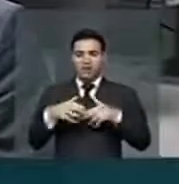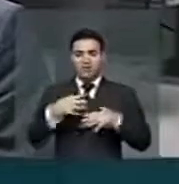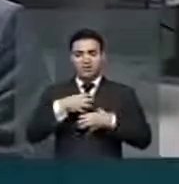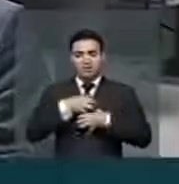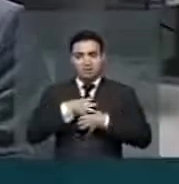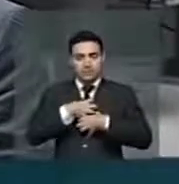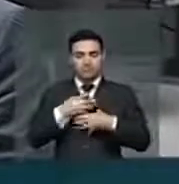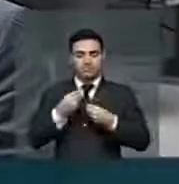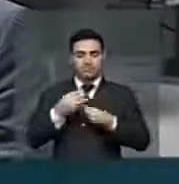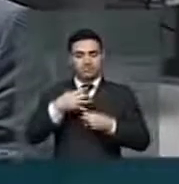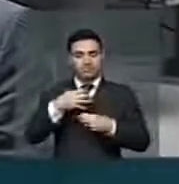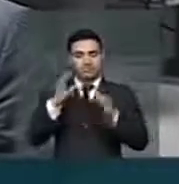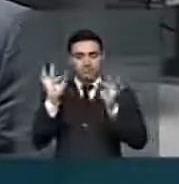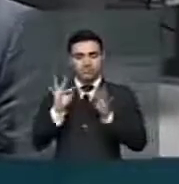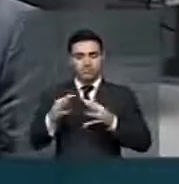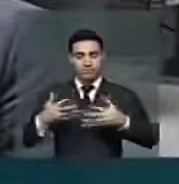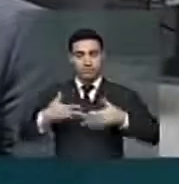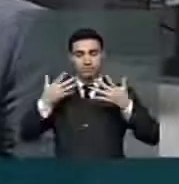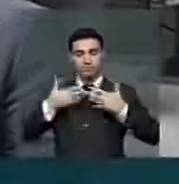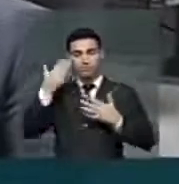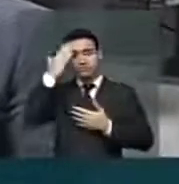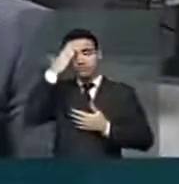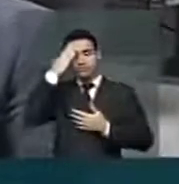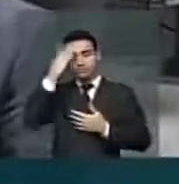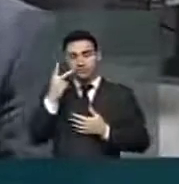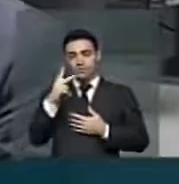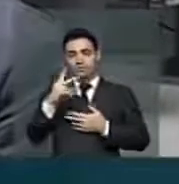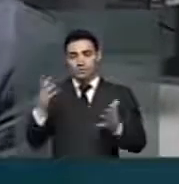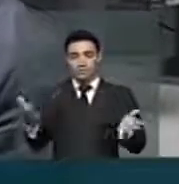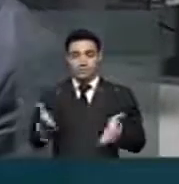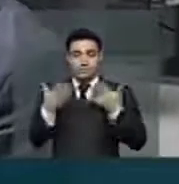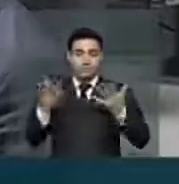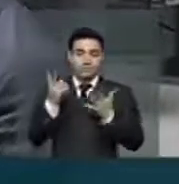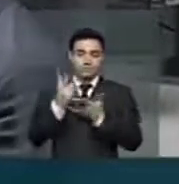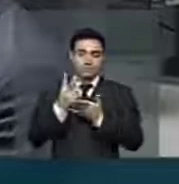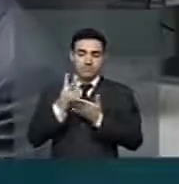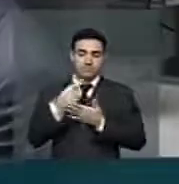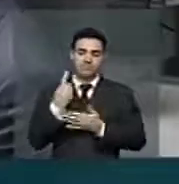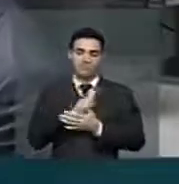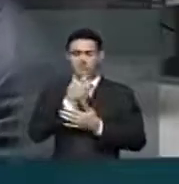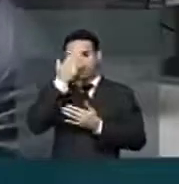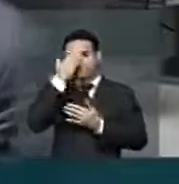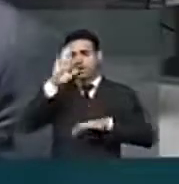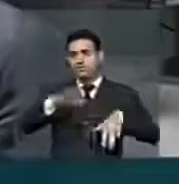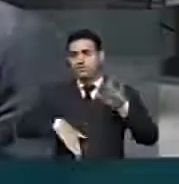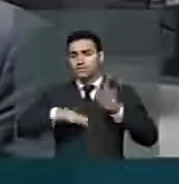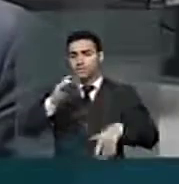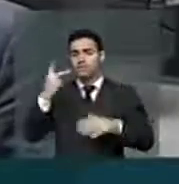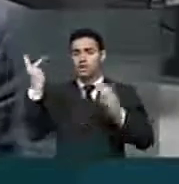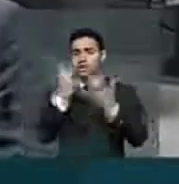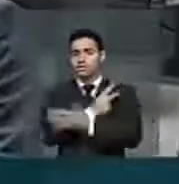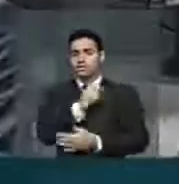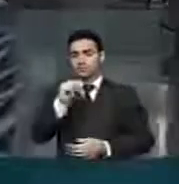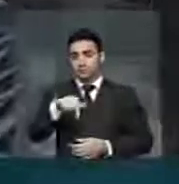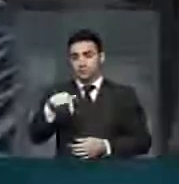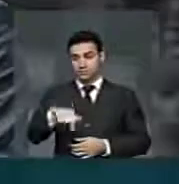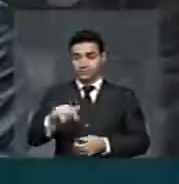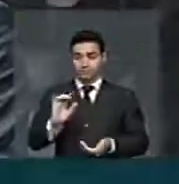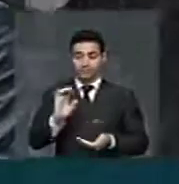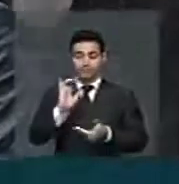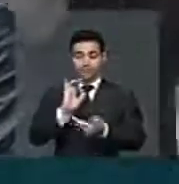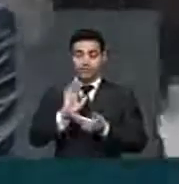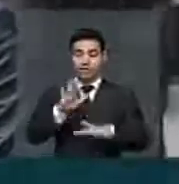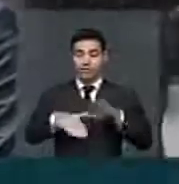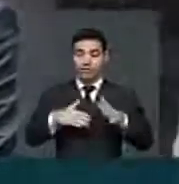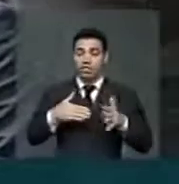forma, entusiasmado de saber do seu estímulo, apesar de a gente saber que muitas vezes aqui na casa as coisas não andam do jeito que a